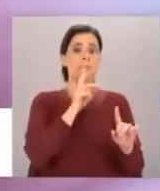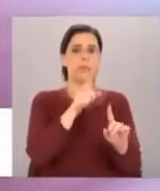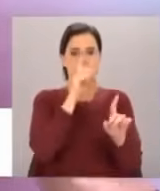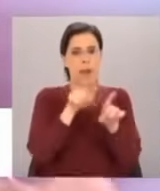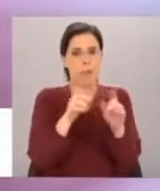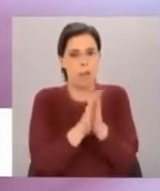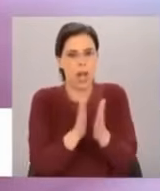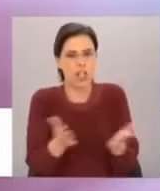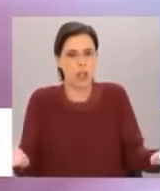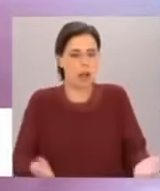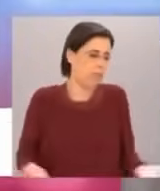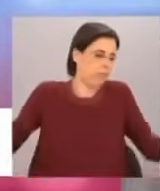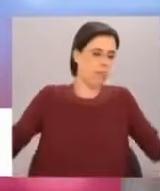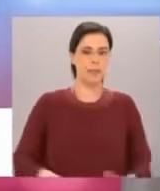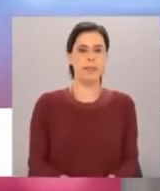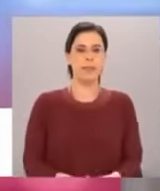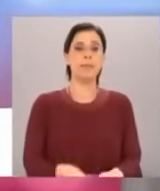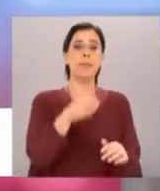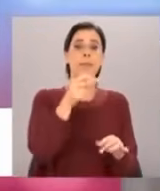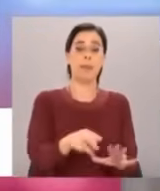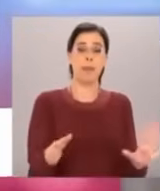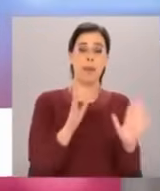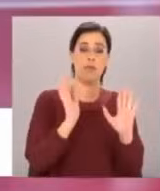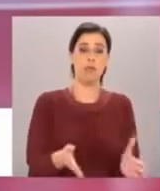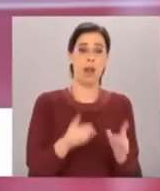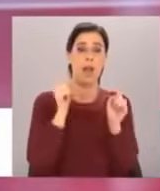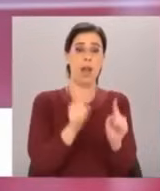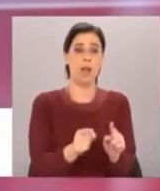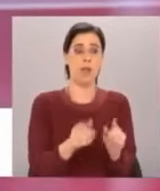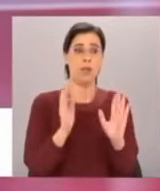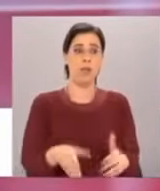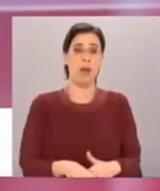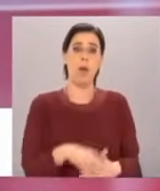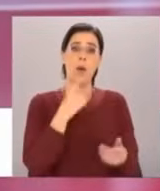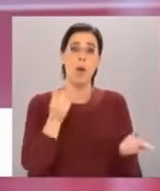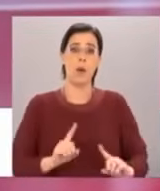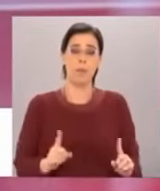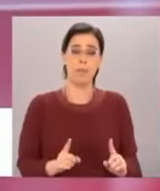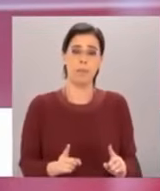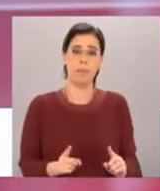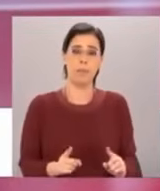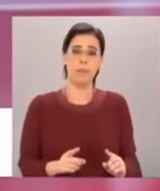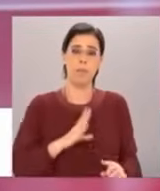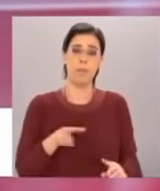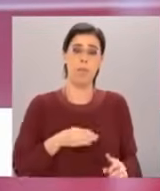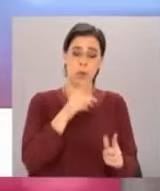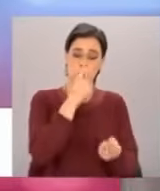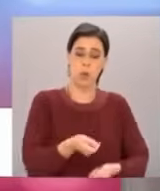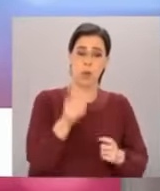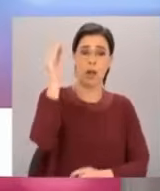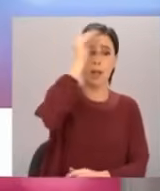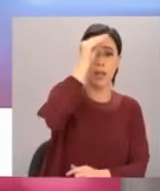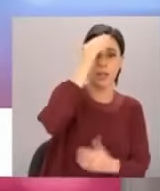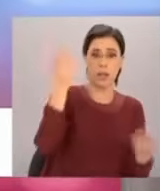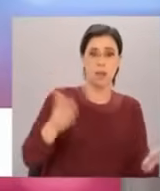religião responder esta questão o pano já foi aqui acusado de não entender no fundo o mundo rural e